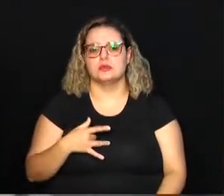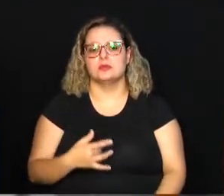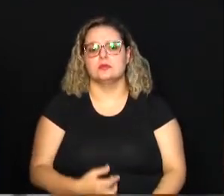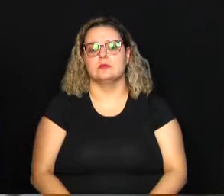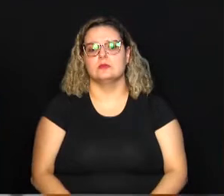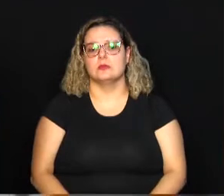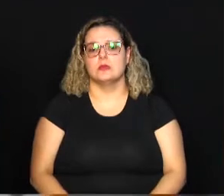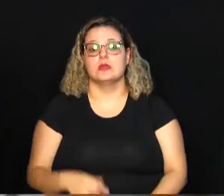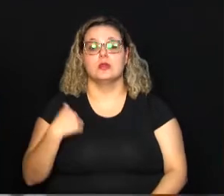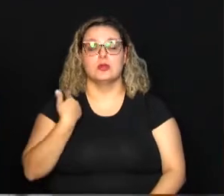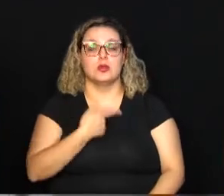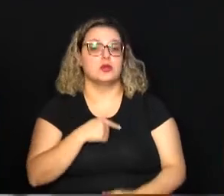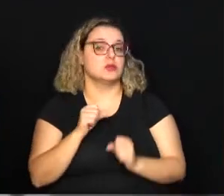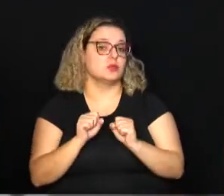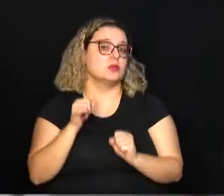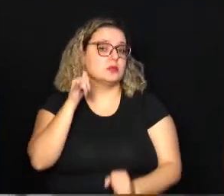evitar